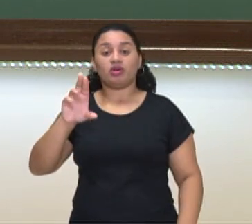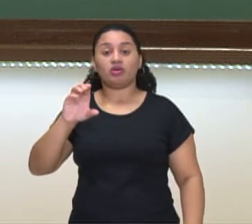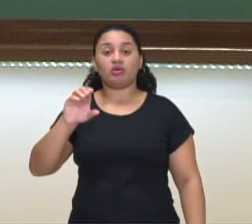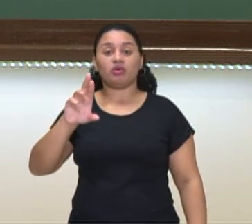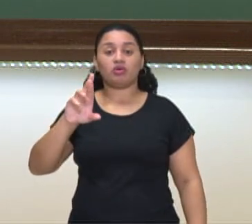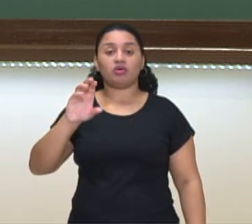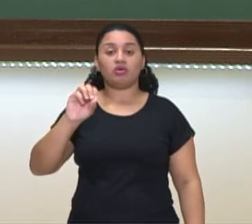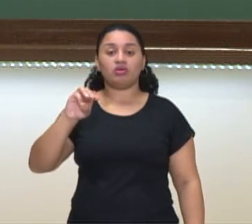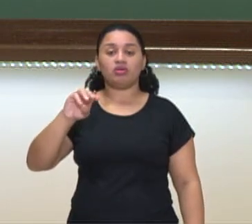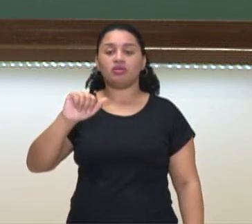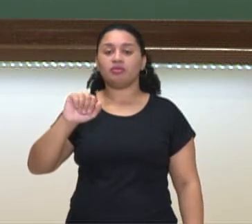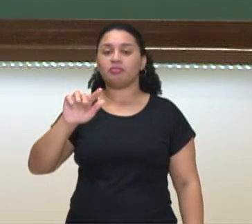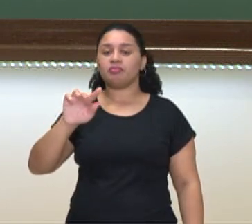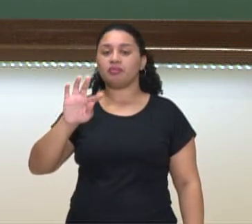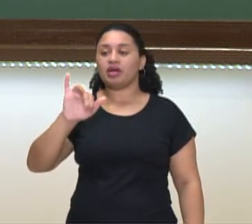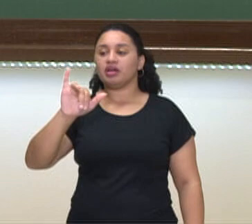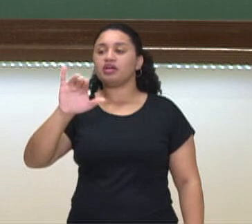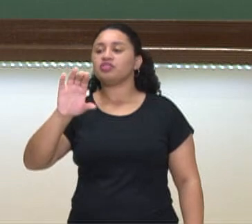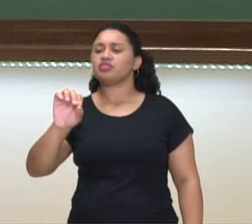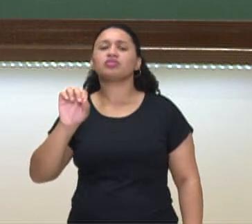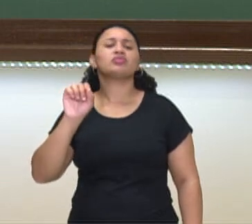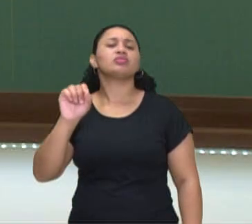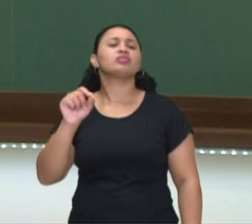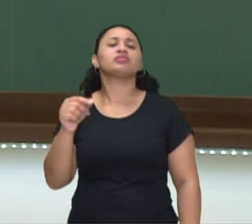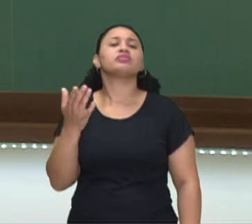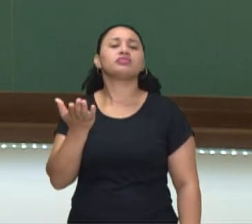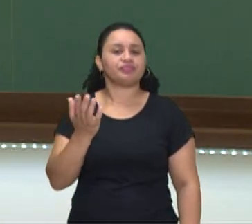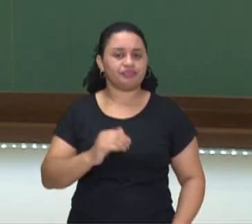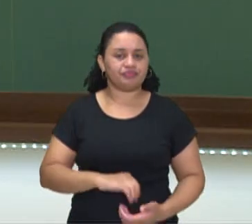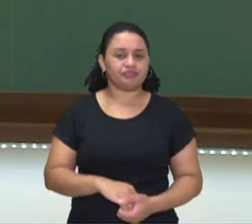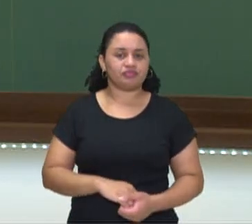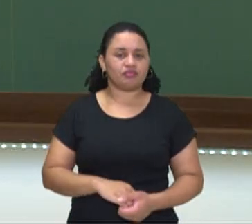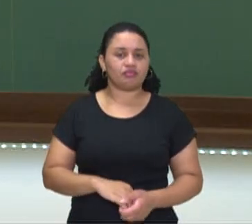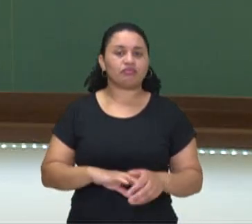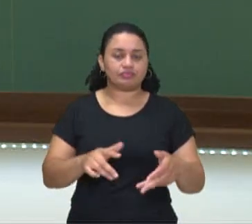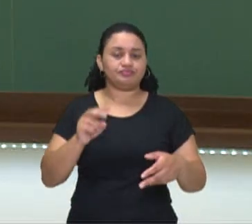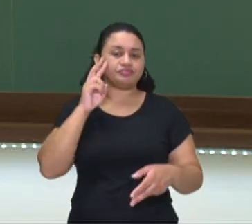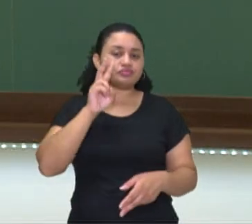é o círculo cromático? Então, olhando para